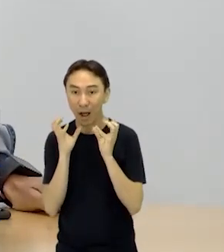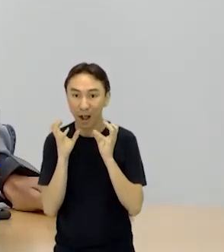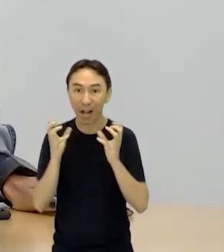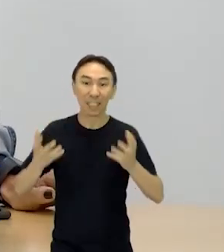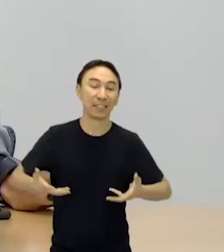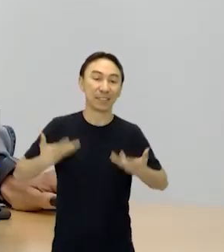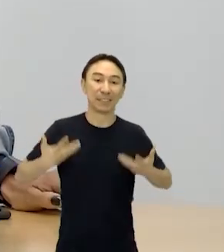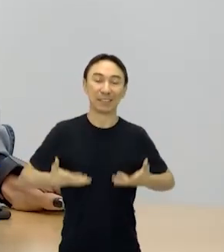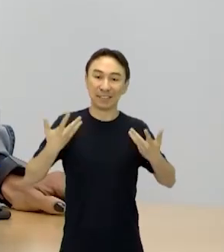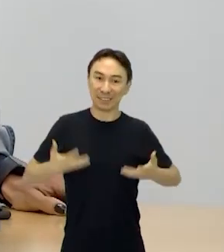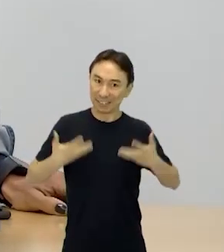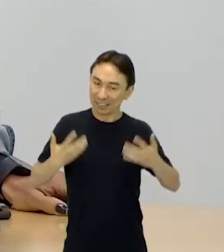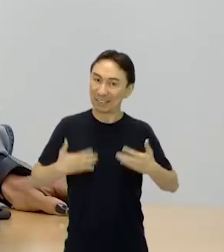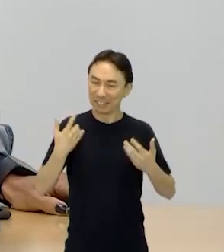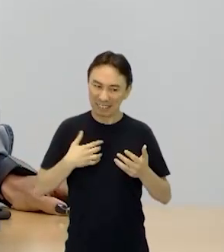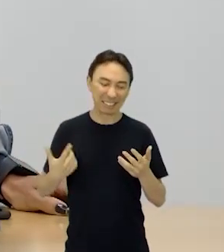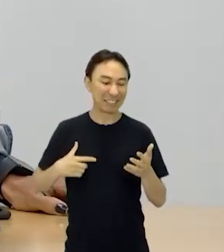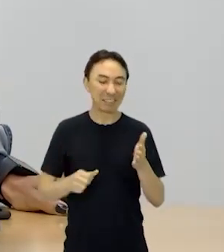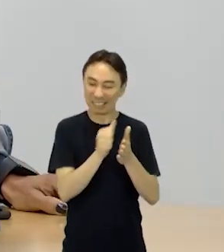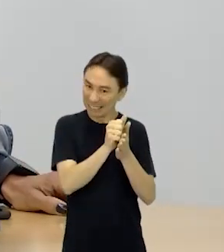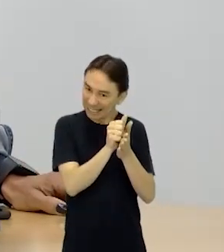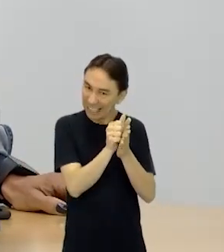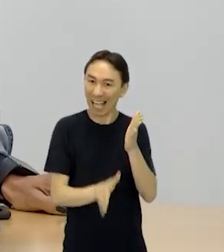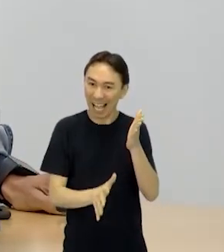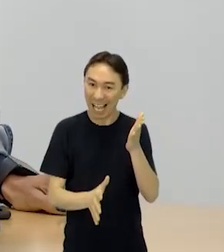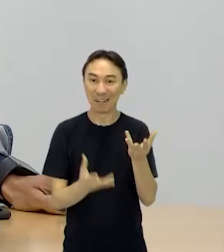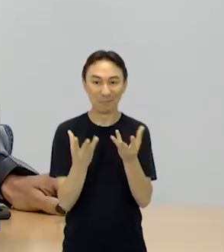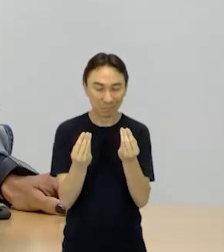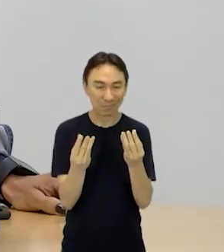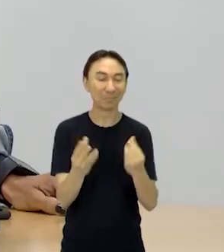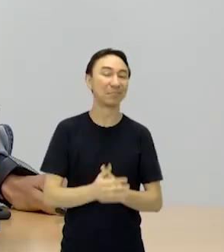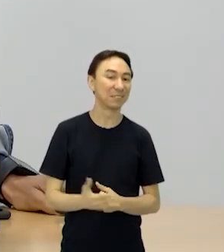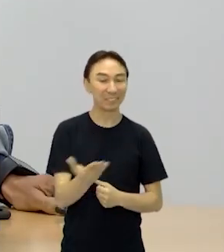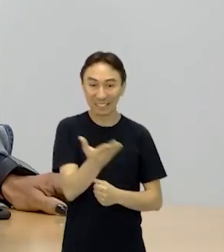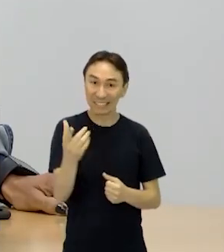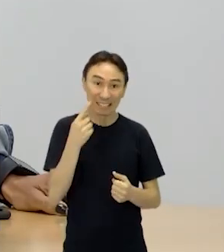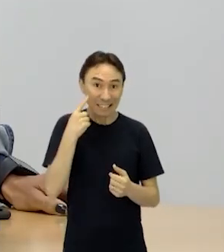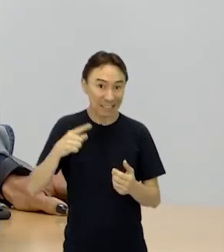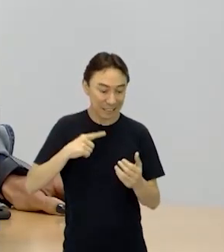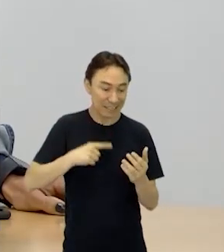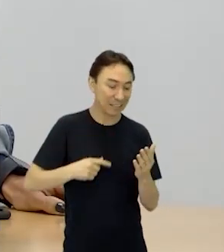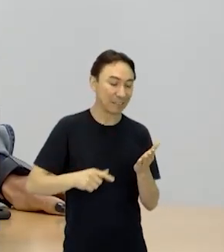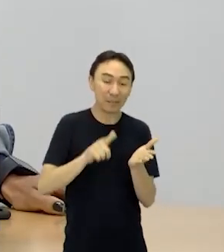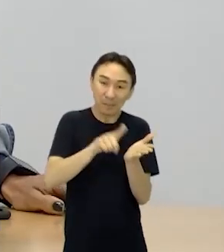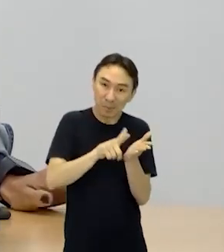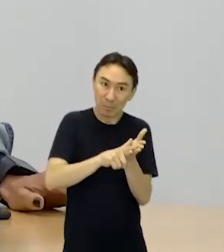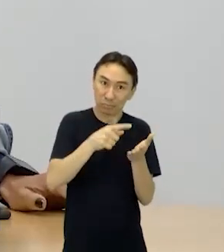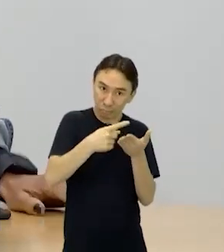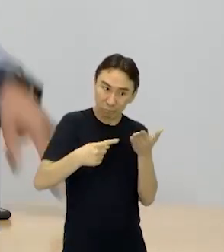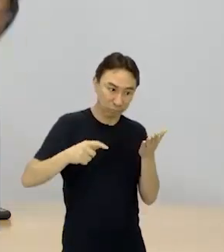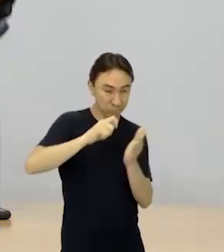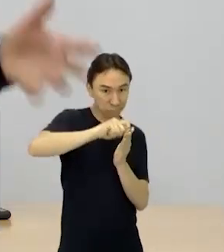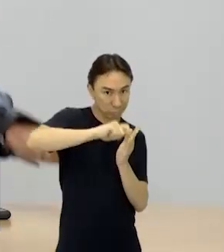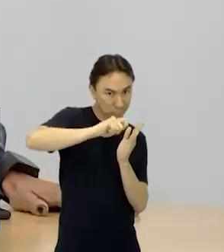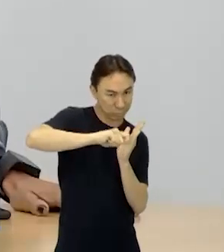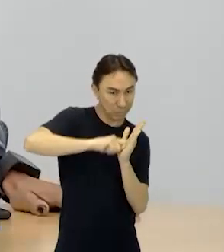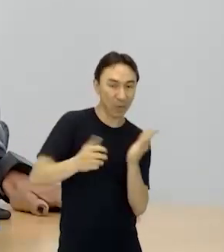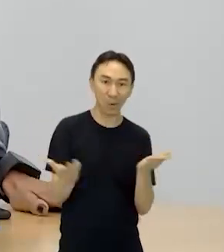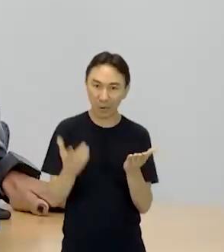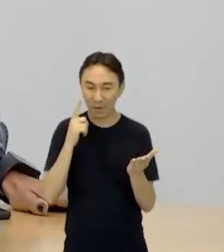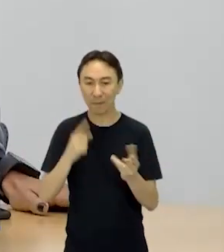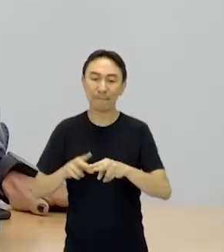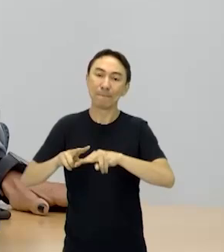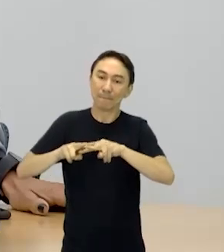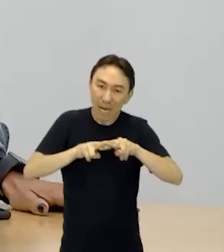ele tem muita lição, tá, gente? Então, prepare seus caderninhos, que hoje a gente vai fazer uma revisão e estudar